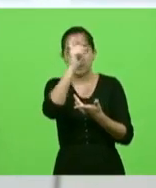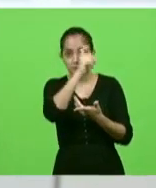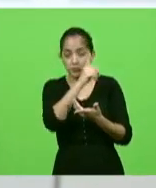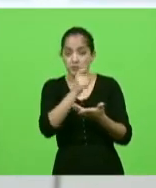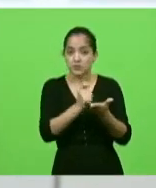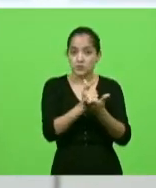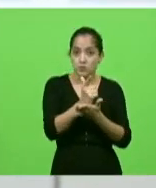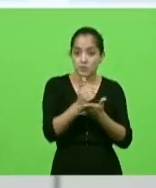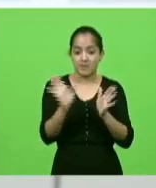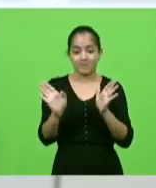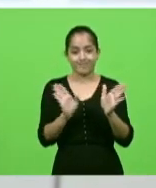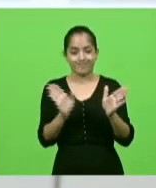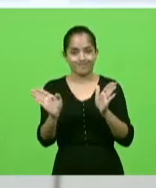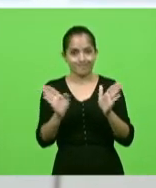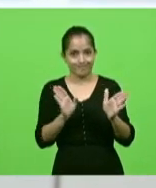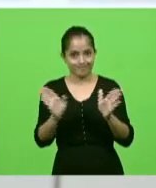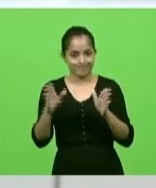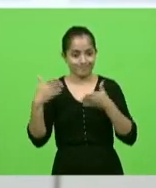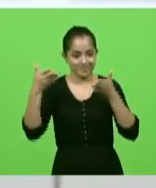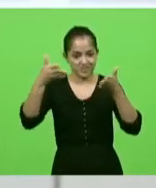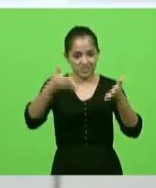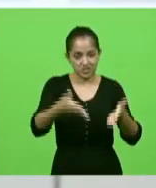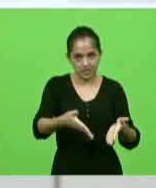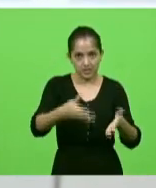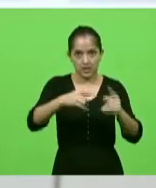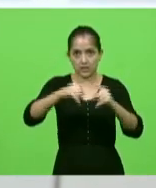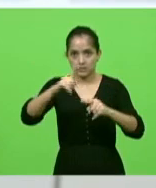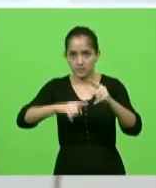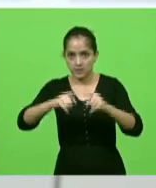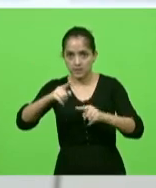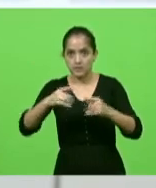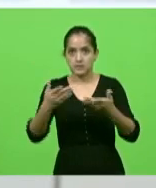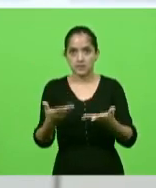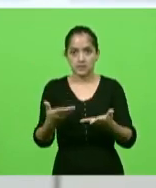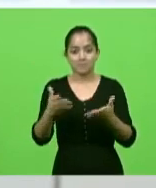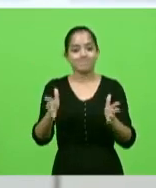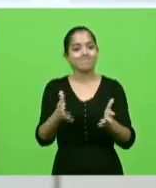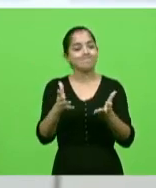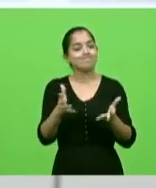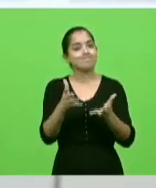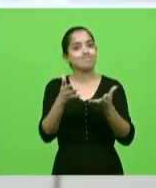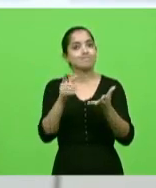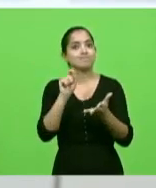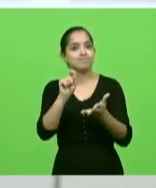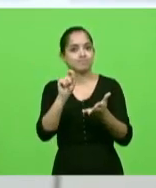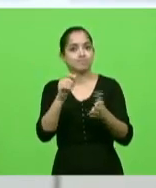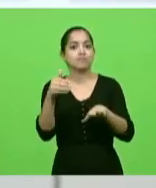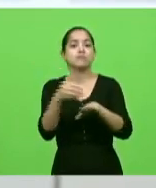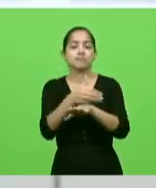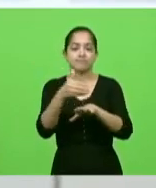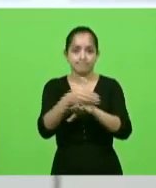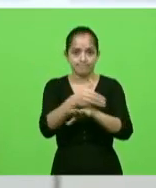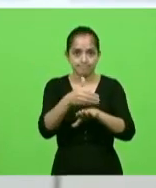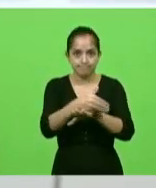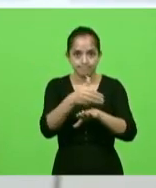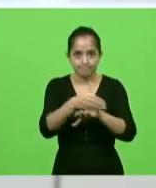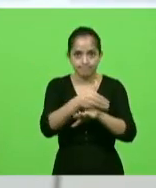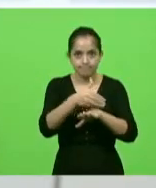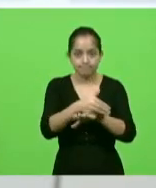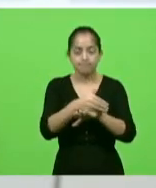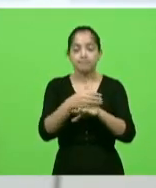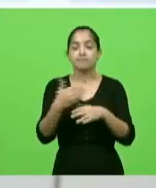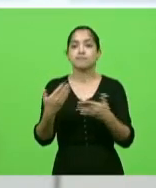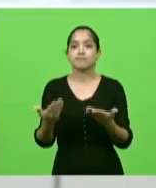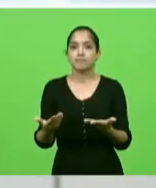sobre a época e possível chegada dos equipamentos fomentam a percepção de seu envolvimento do negócio Por